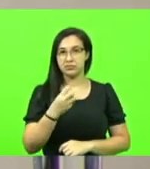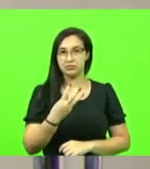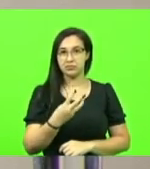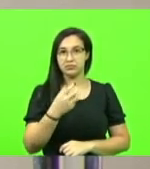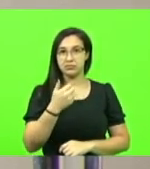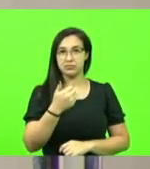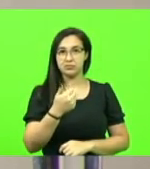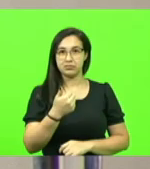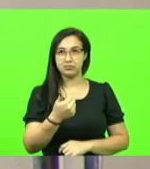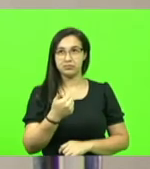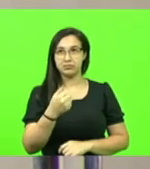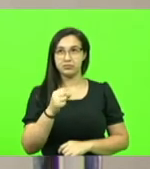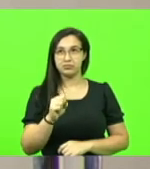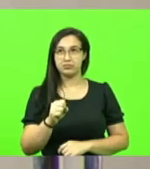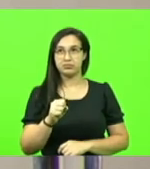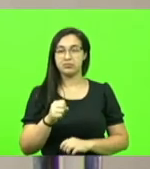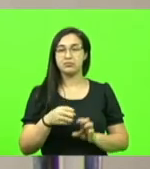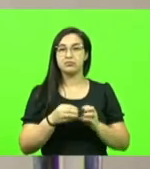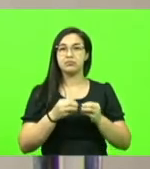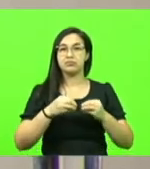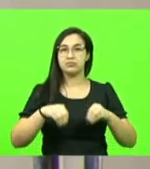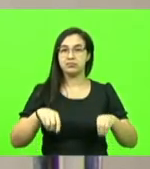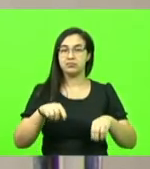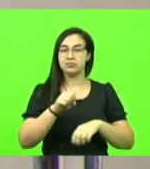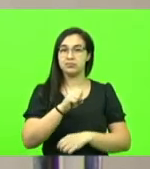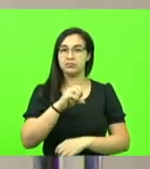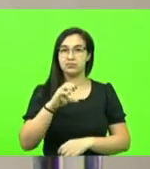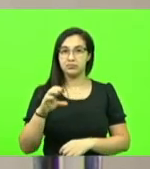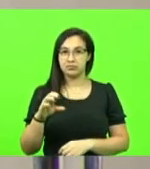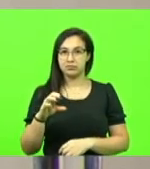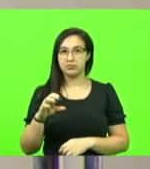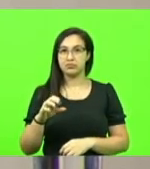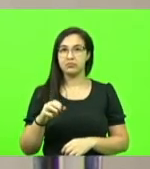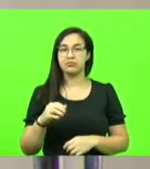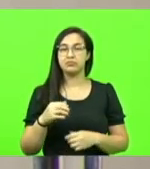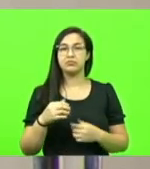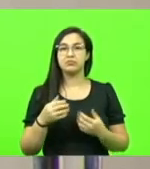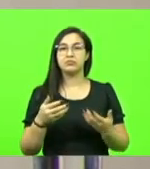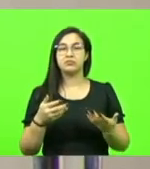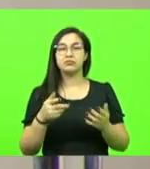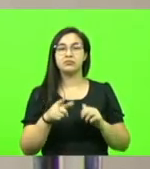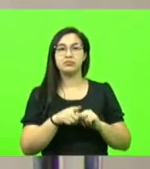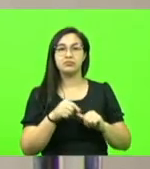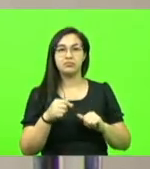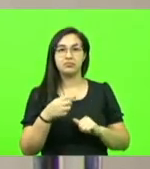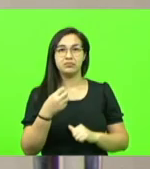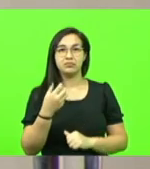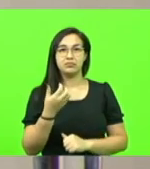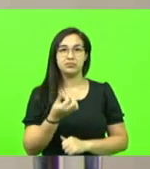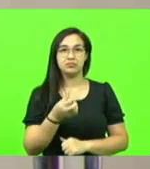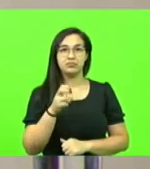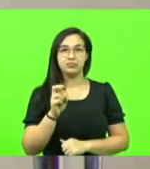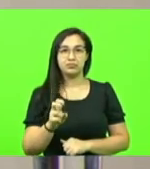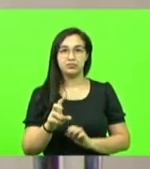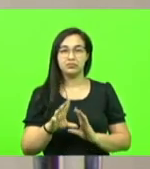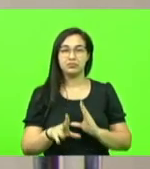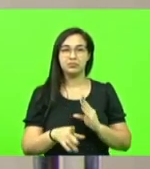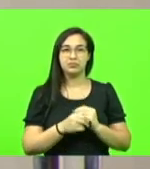18.332/2020, que declara estado de calamidade pública no Estado de Santa Catarina, para fins do disposto no artigo 65 da Lei